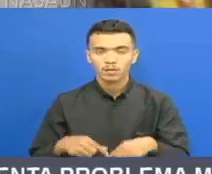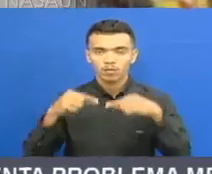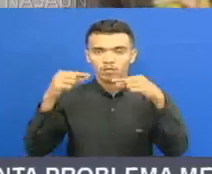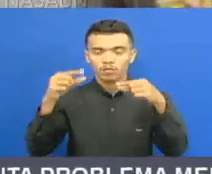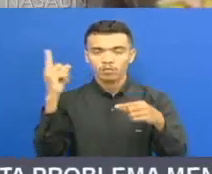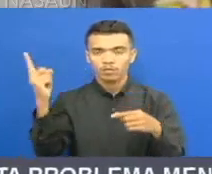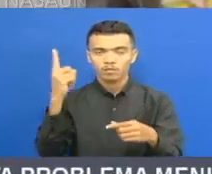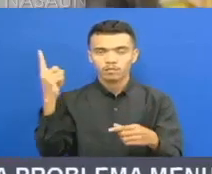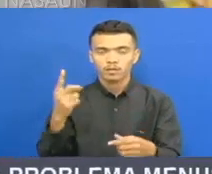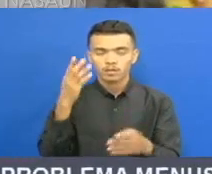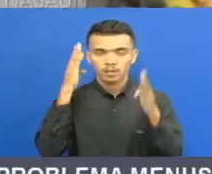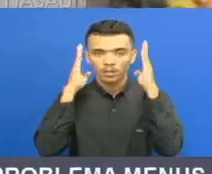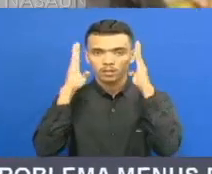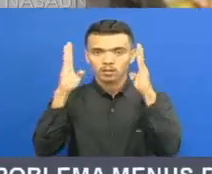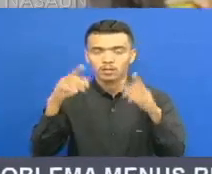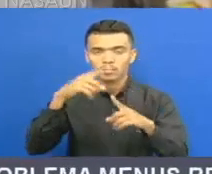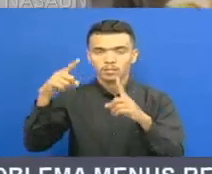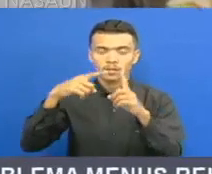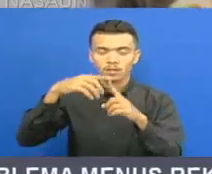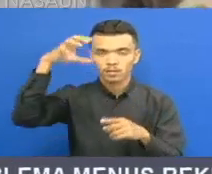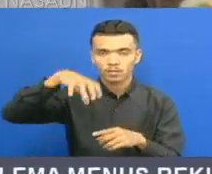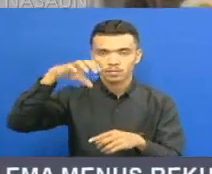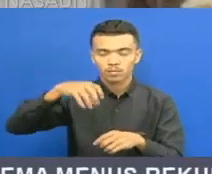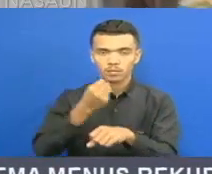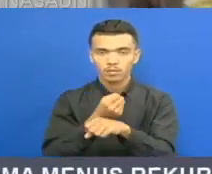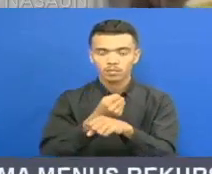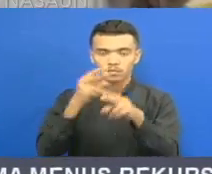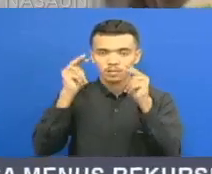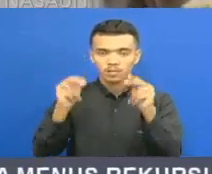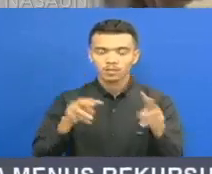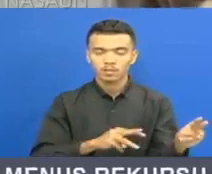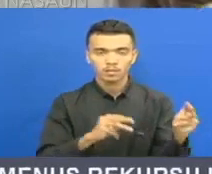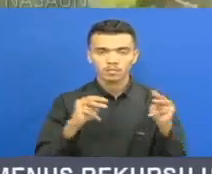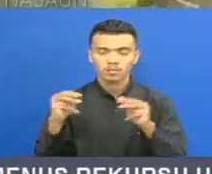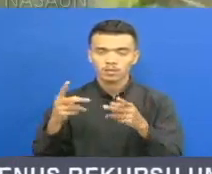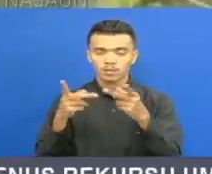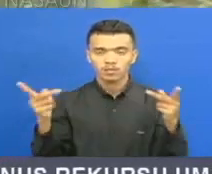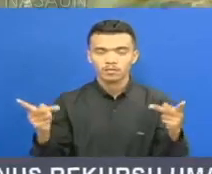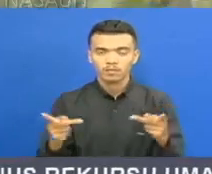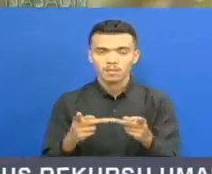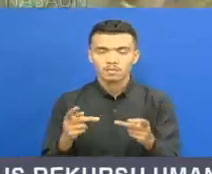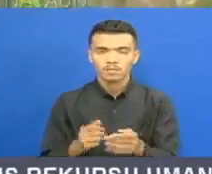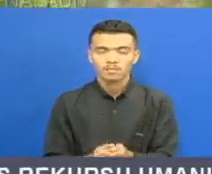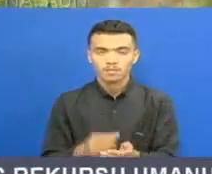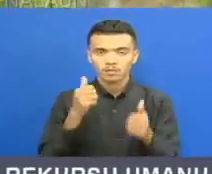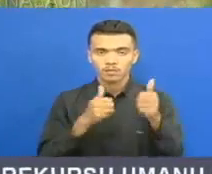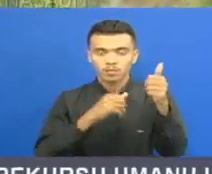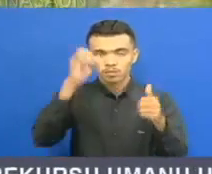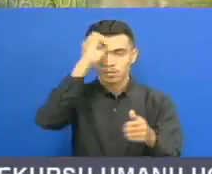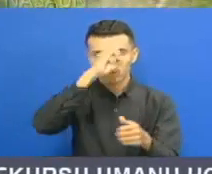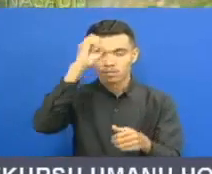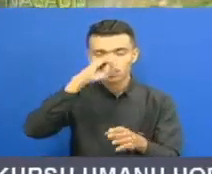atenção você, ou em gera secar udan bot. E se ela tem que mudar se essa se fatin na provisória. Entretanto, ter observação